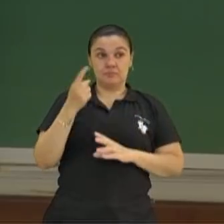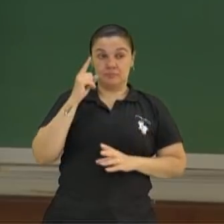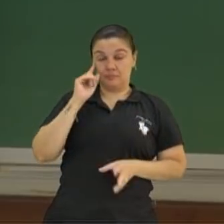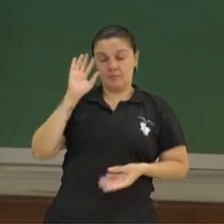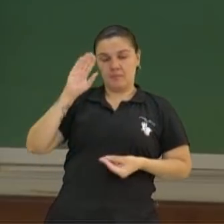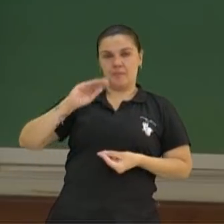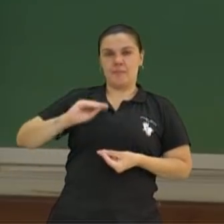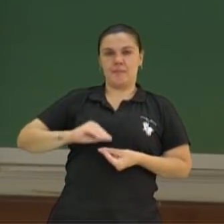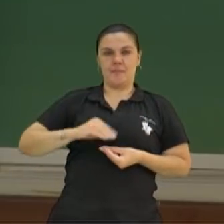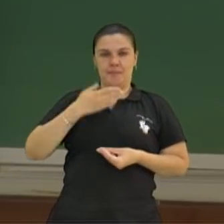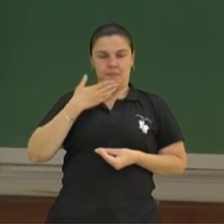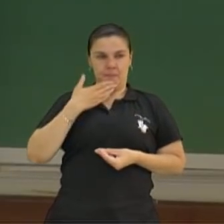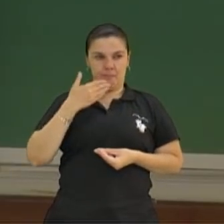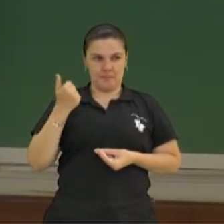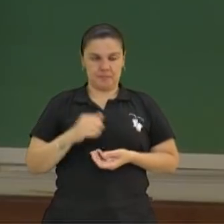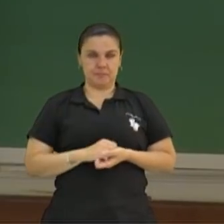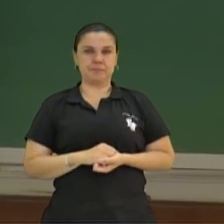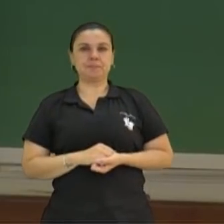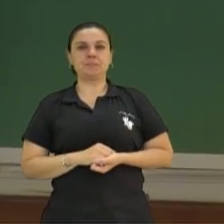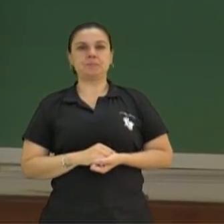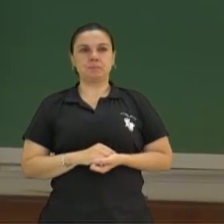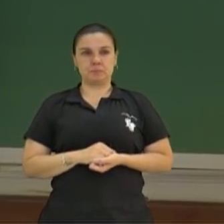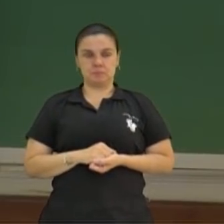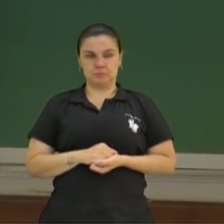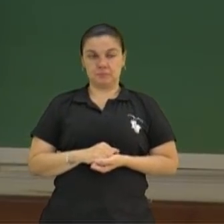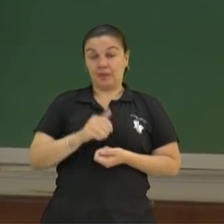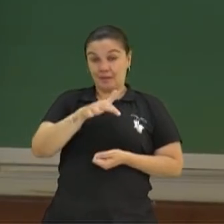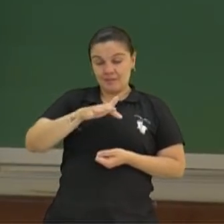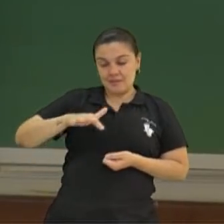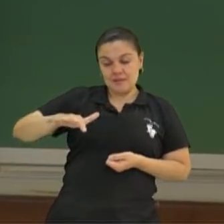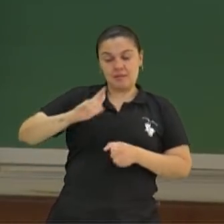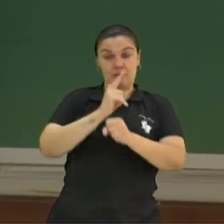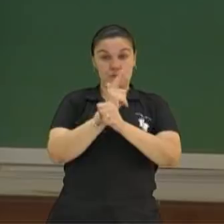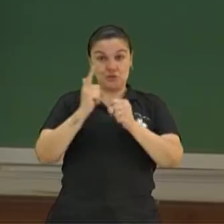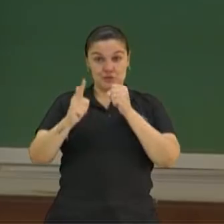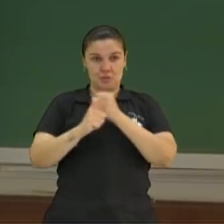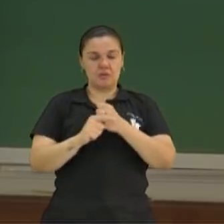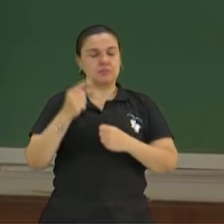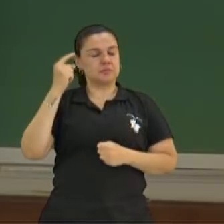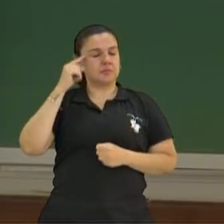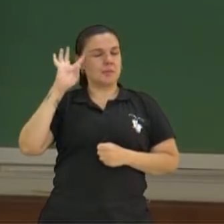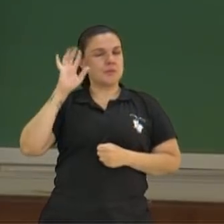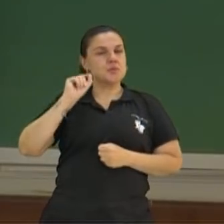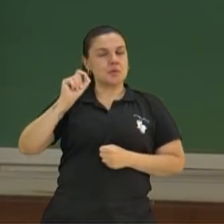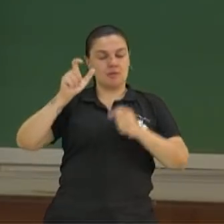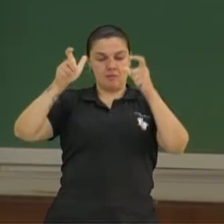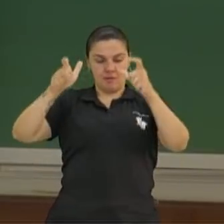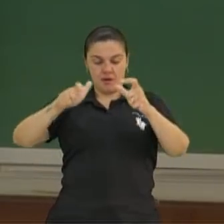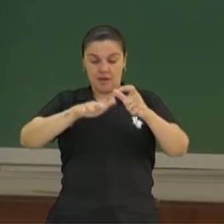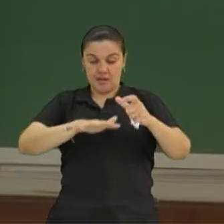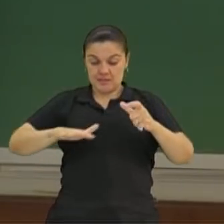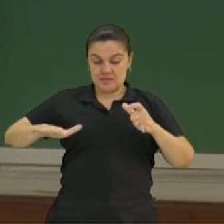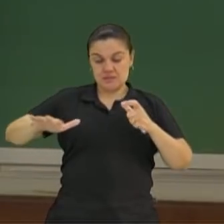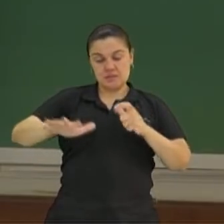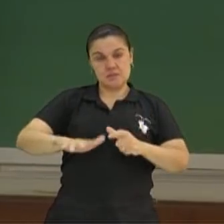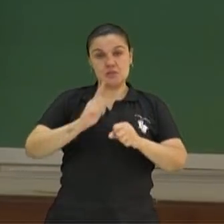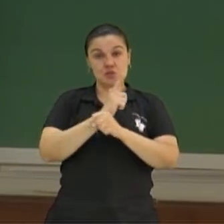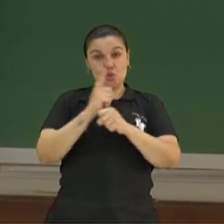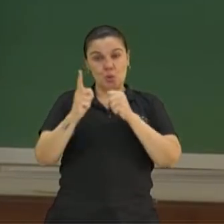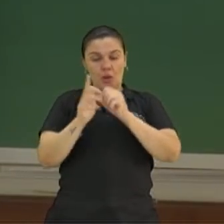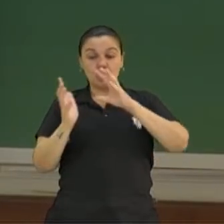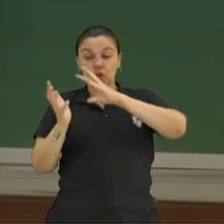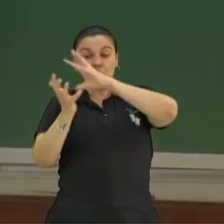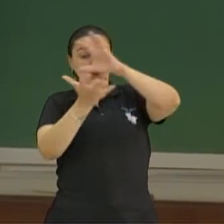gente pensar no nosso cotidiano, dentro de espaço geográfico, imagine que o espaço geográfico é toda a superfície do